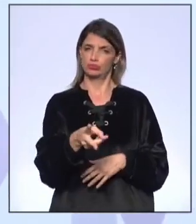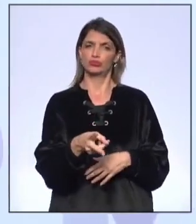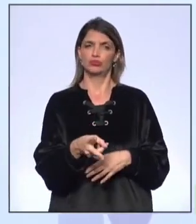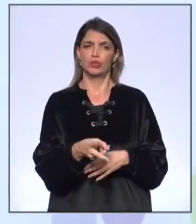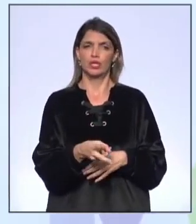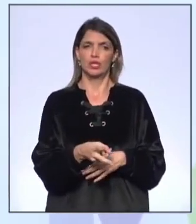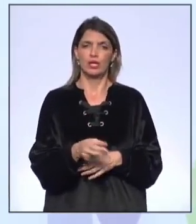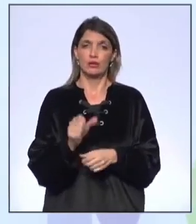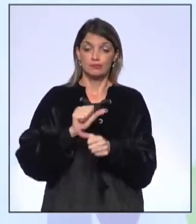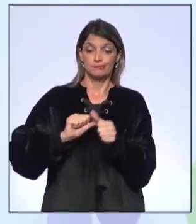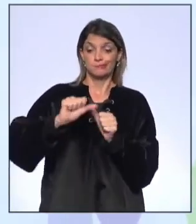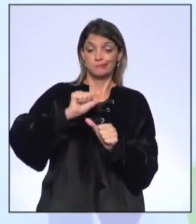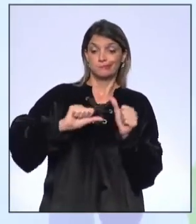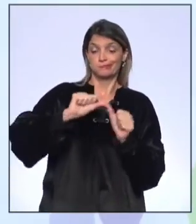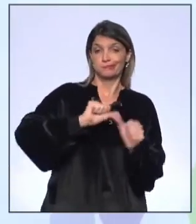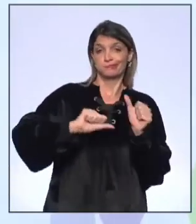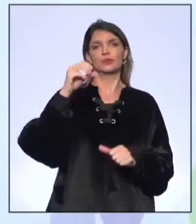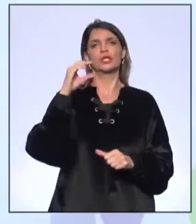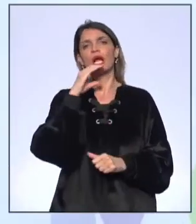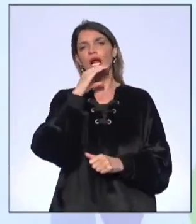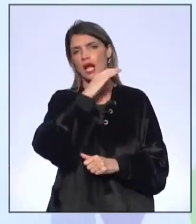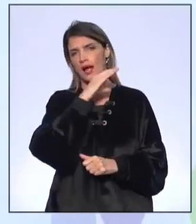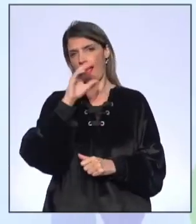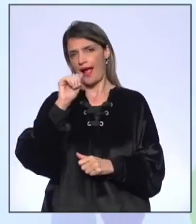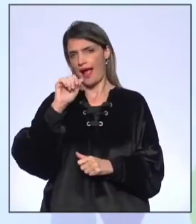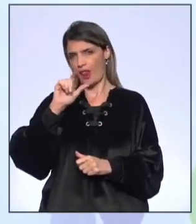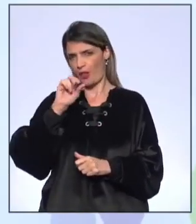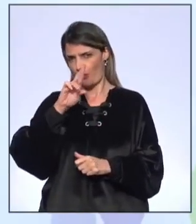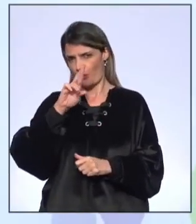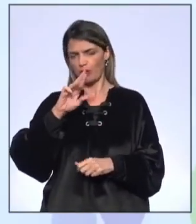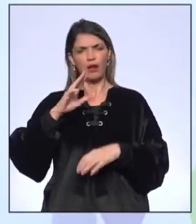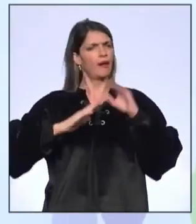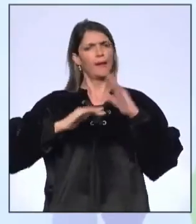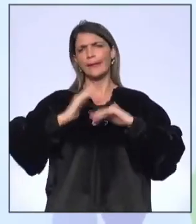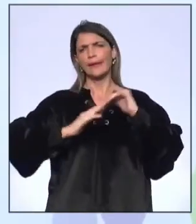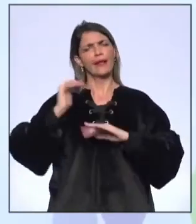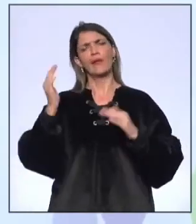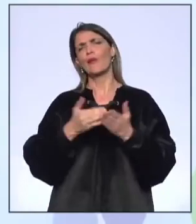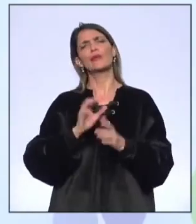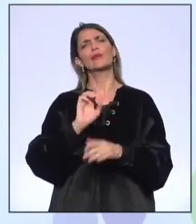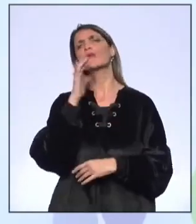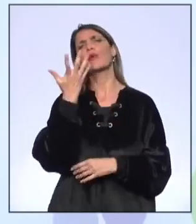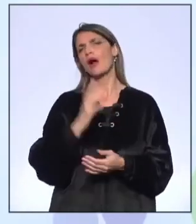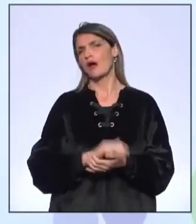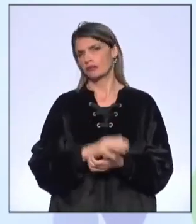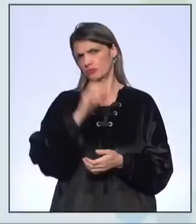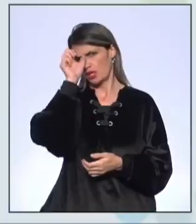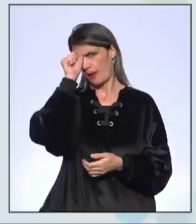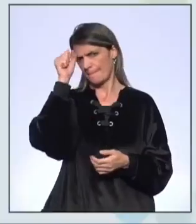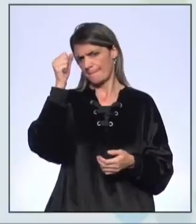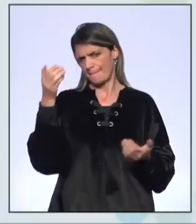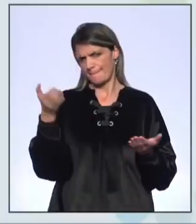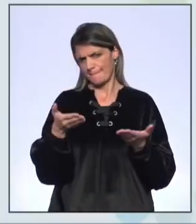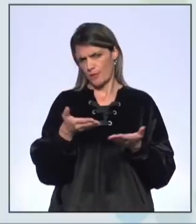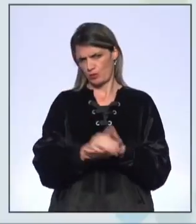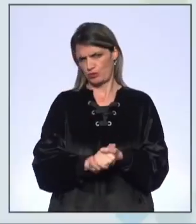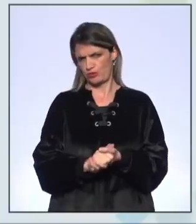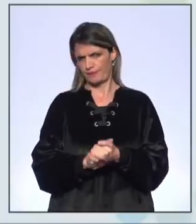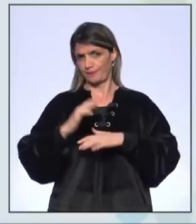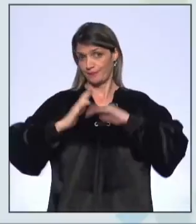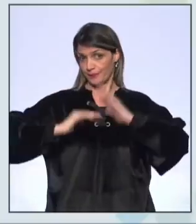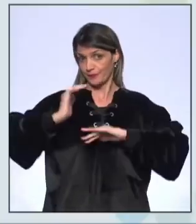das transferências de calor, tá? Vamos falar da habilidade aí. Qual é a habilidade de hoje? Qual é que vocês aprendam hoje? Importante, né?